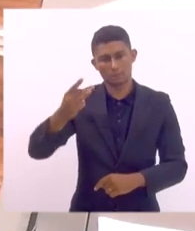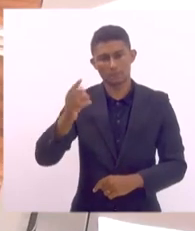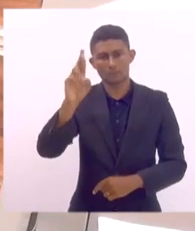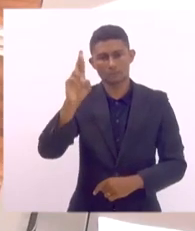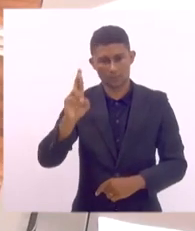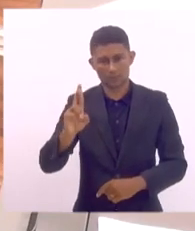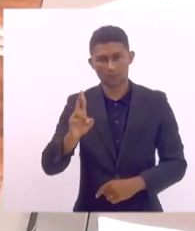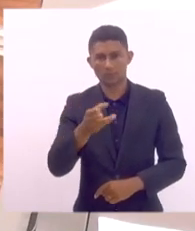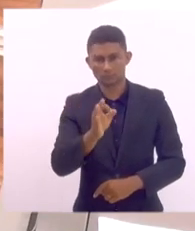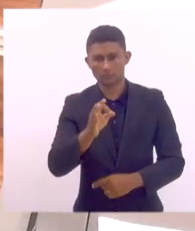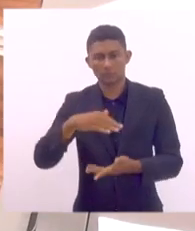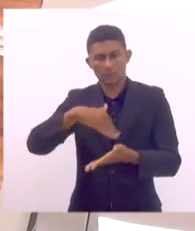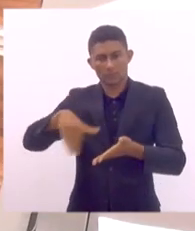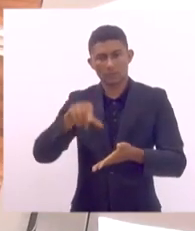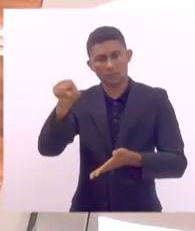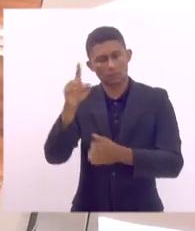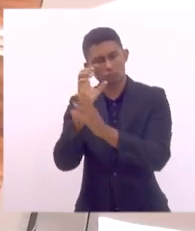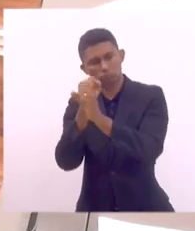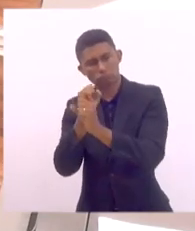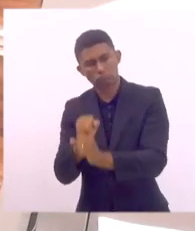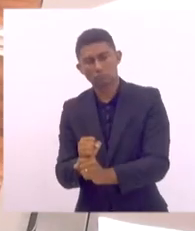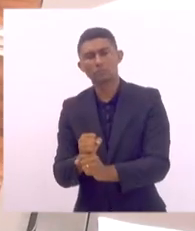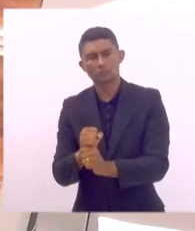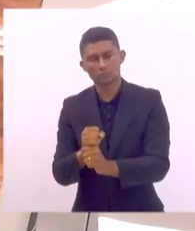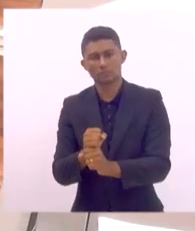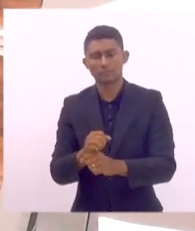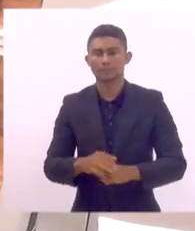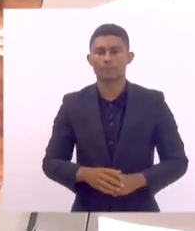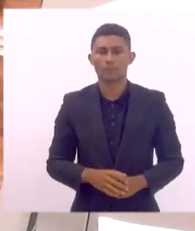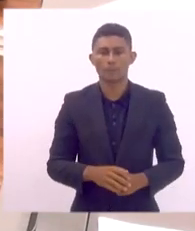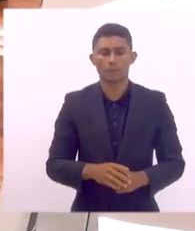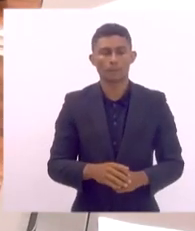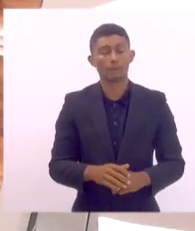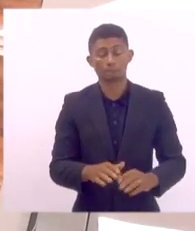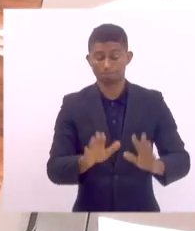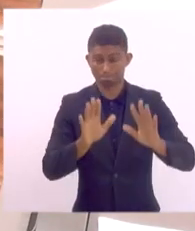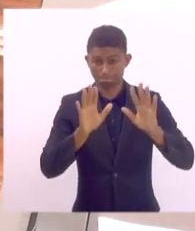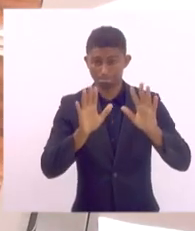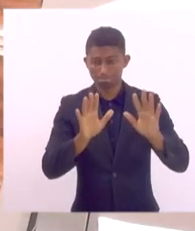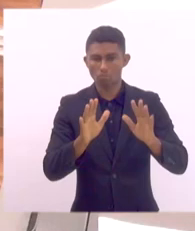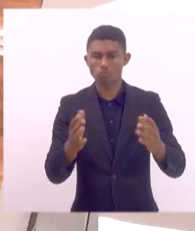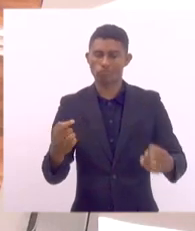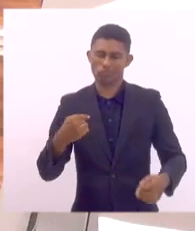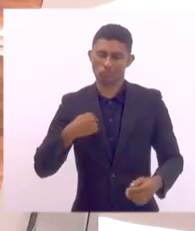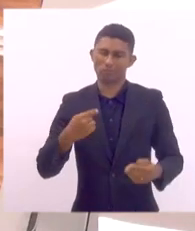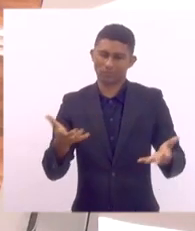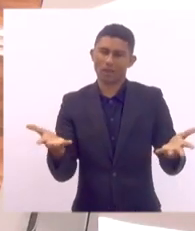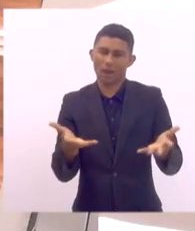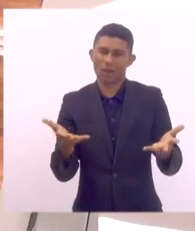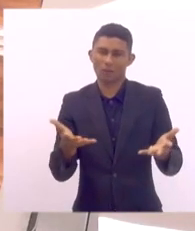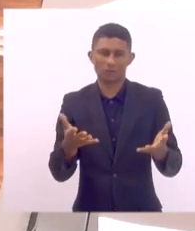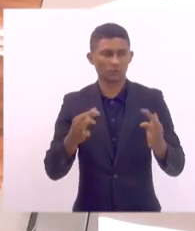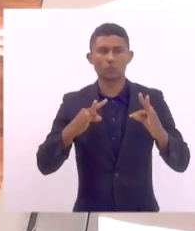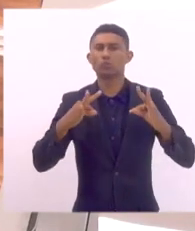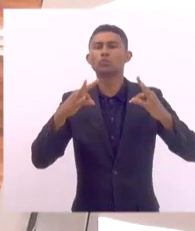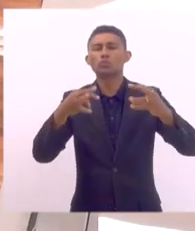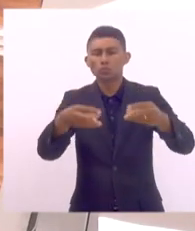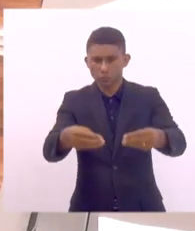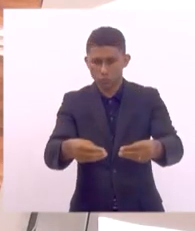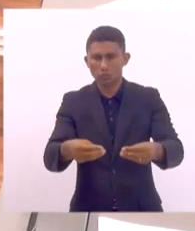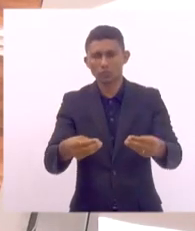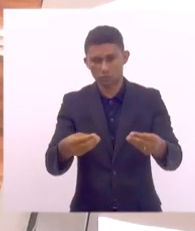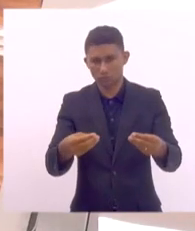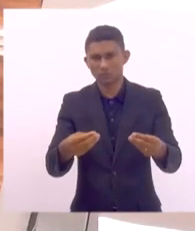segundo lá a secretaria, mas não apresentava números. Ô André, eu não estou agora, porque eu não trouxe tudo que é pasta para